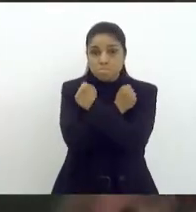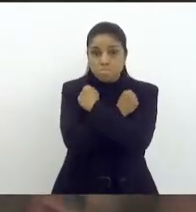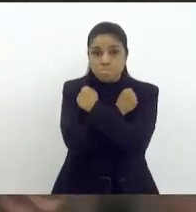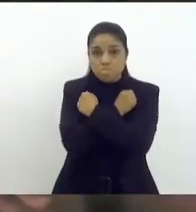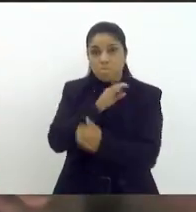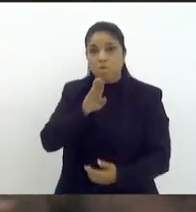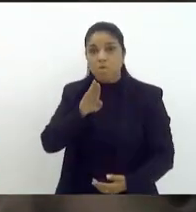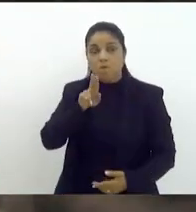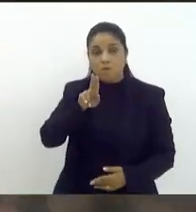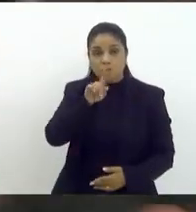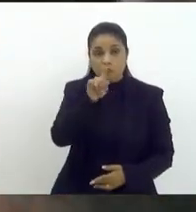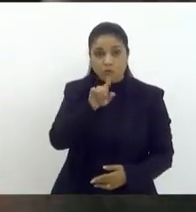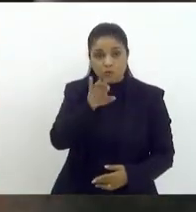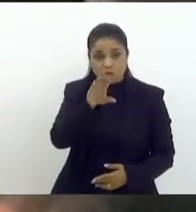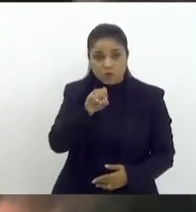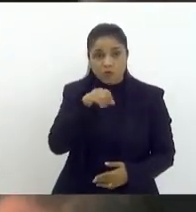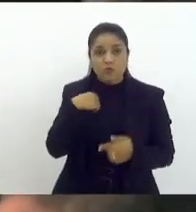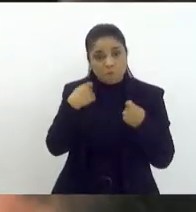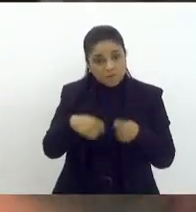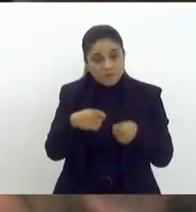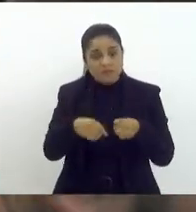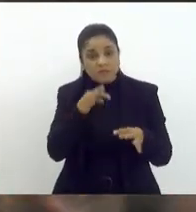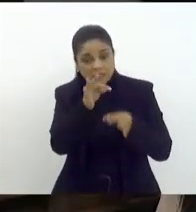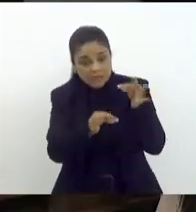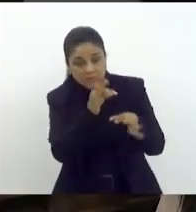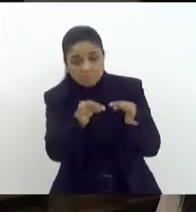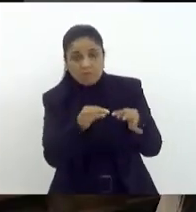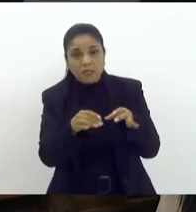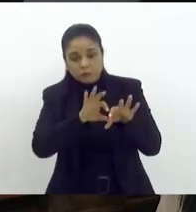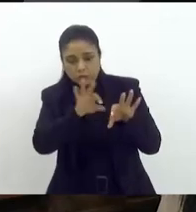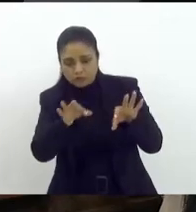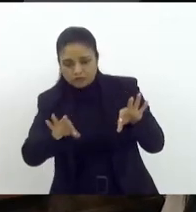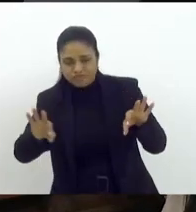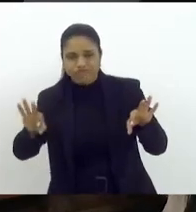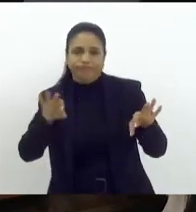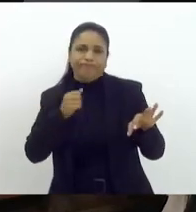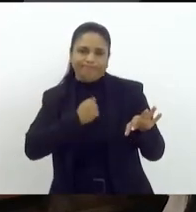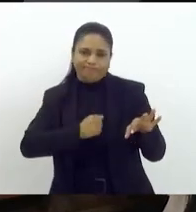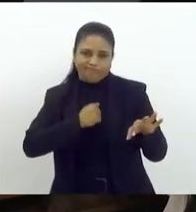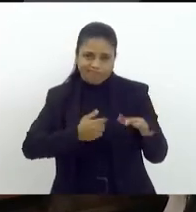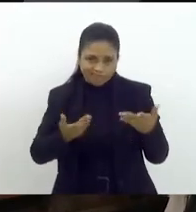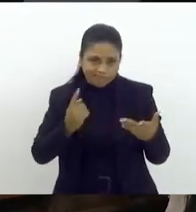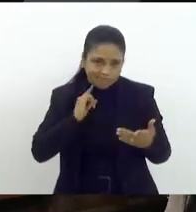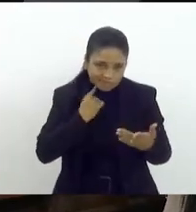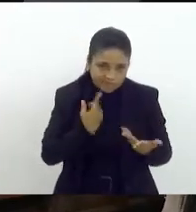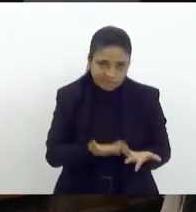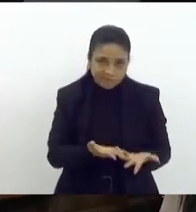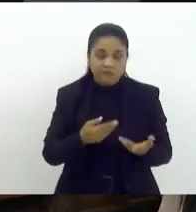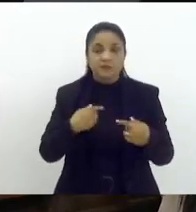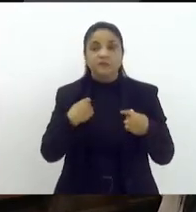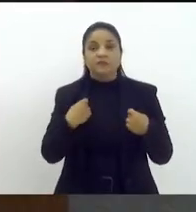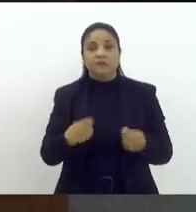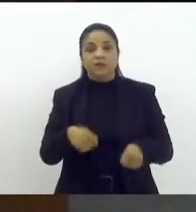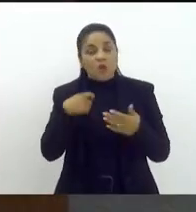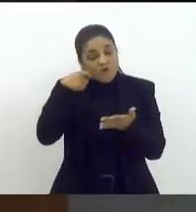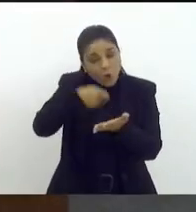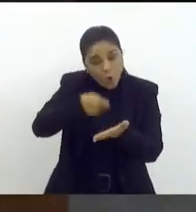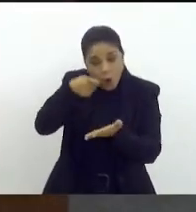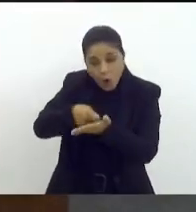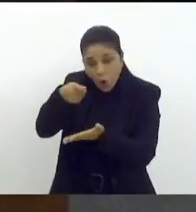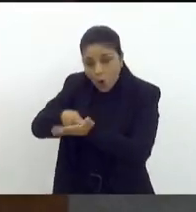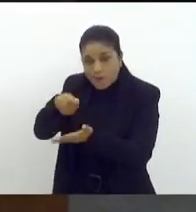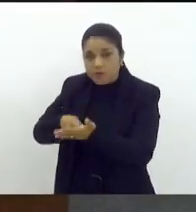precisa de ampliação de investimento num tratamento de esgoto E aí eu me deparo com as cobranças incisivas em cima da